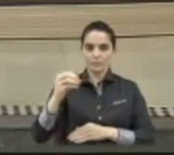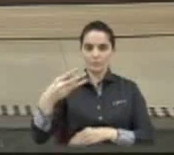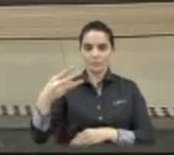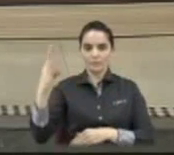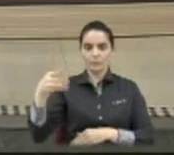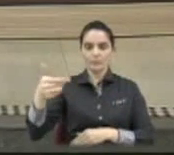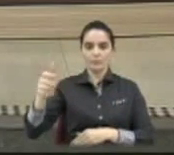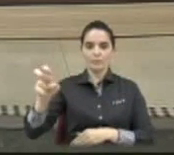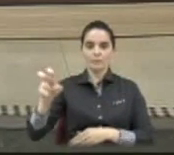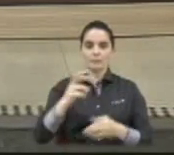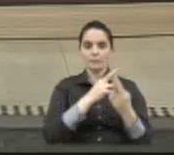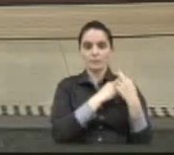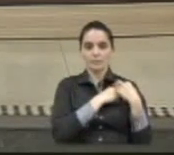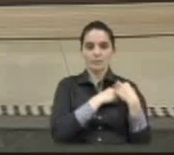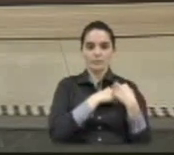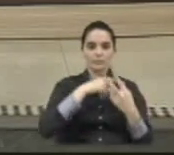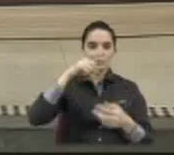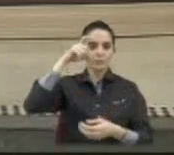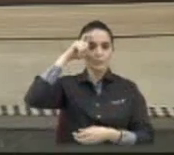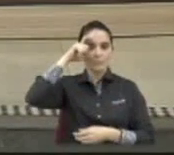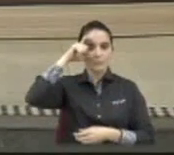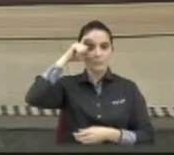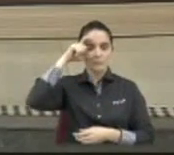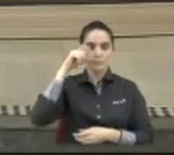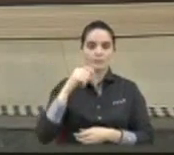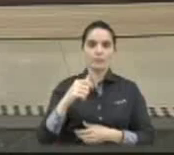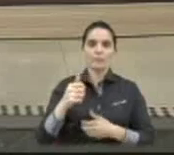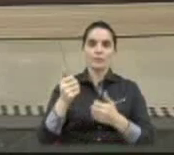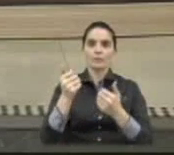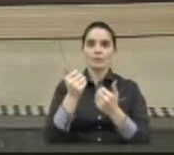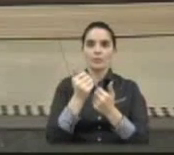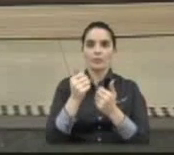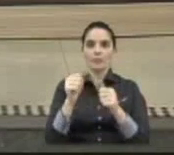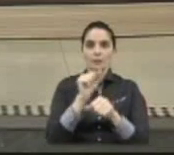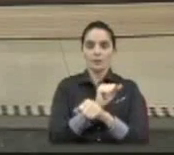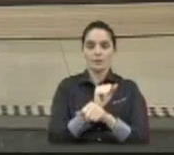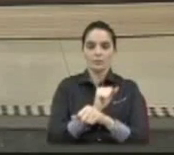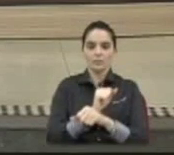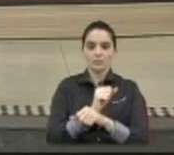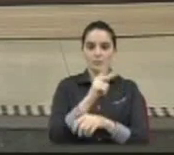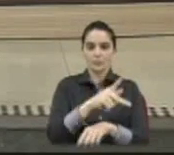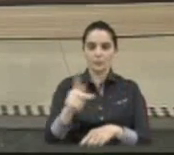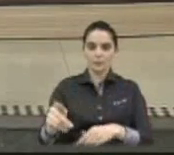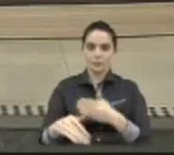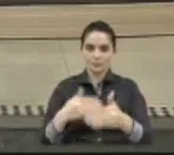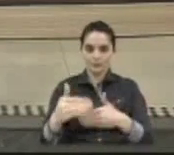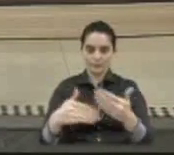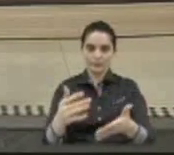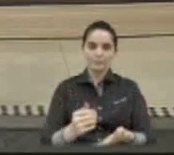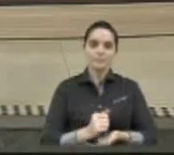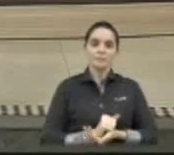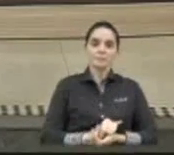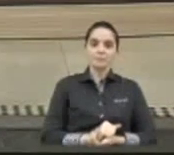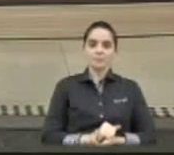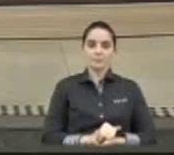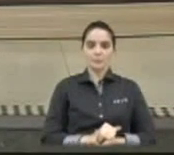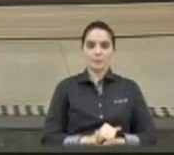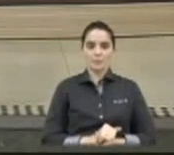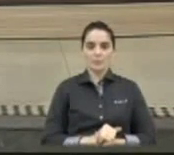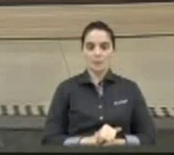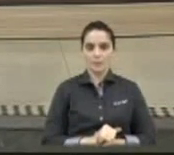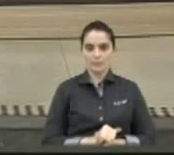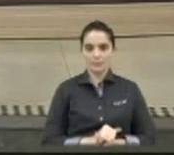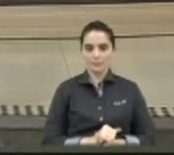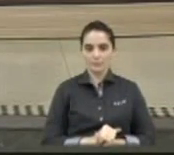de 2015, de autoria do nobre vereador José... suspendo os trabalhos para que o presidente continue a sessão. Segui até o